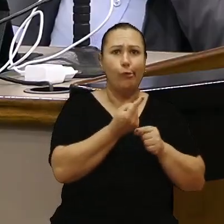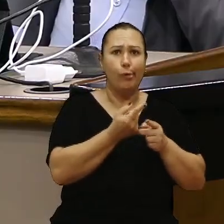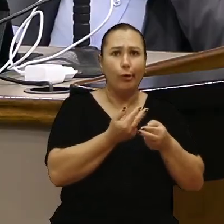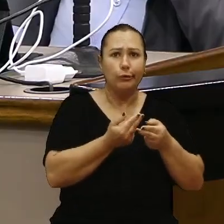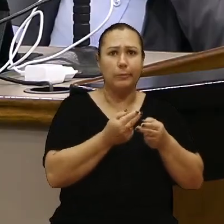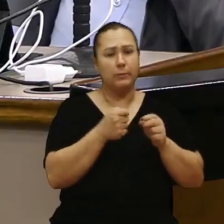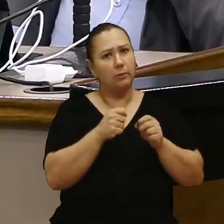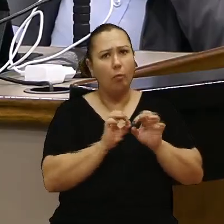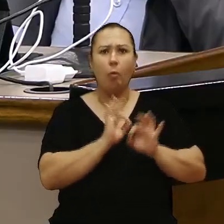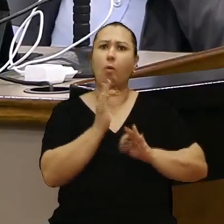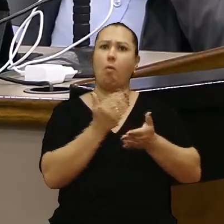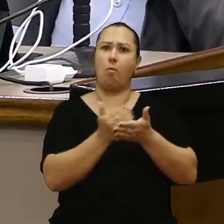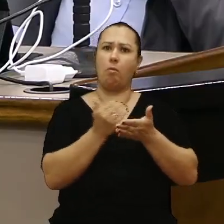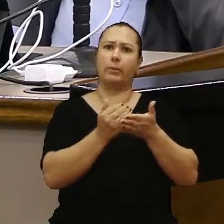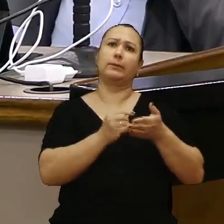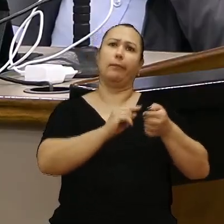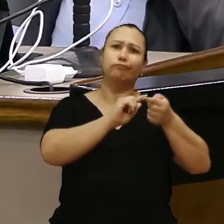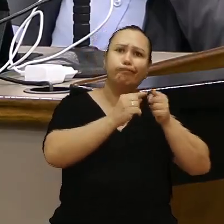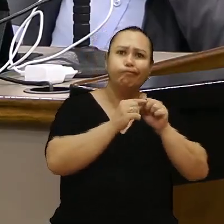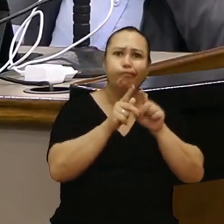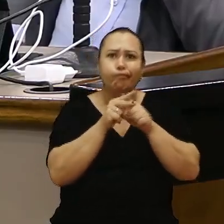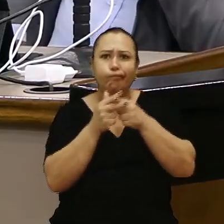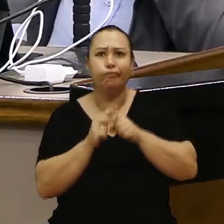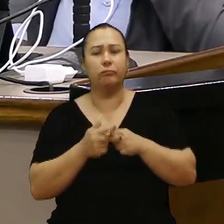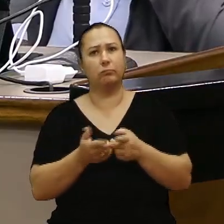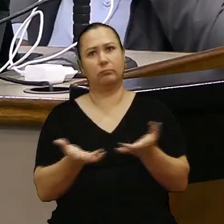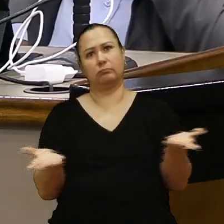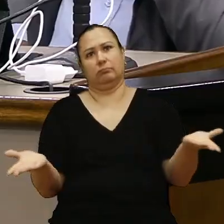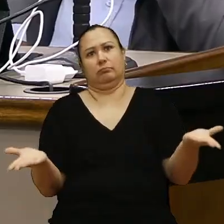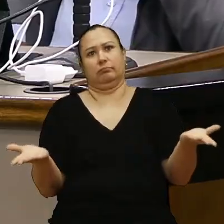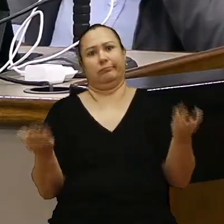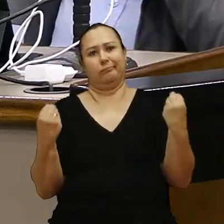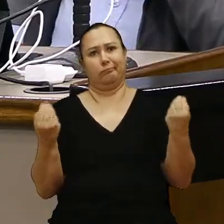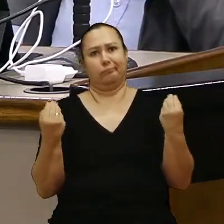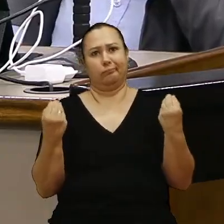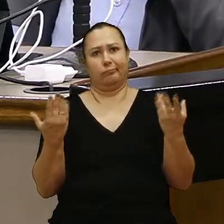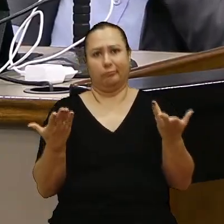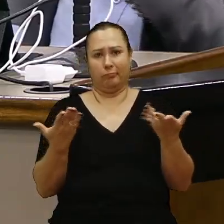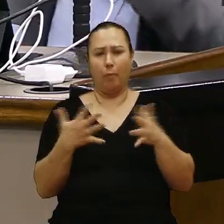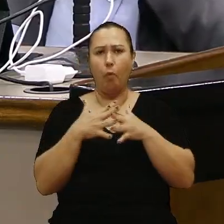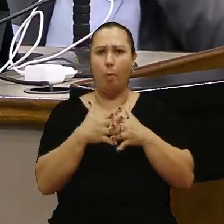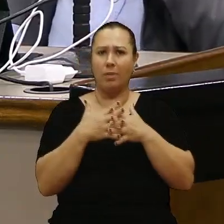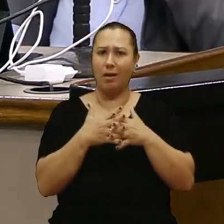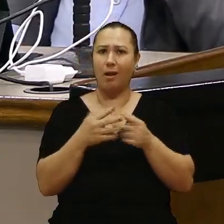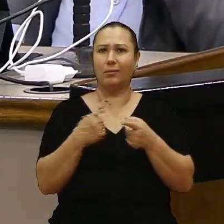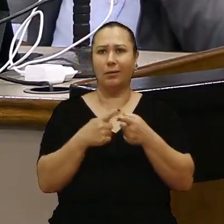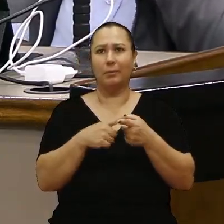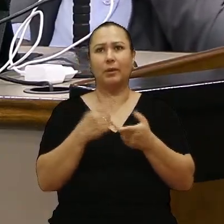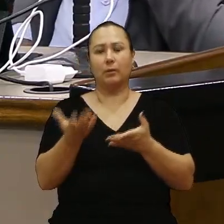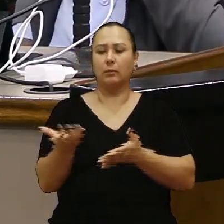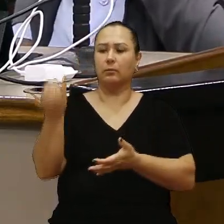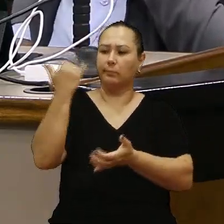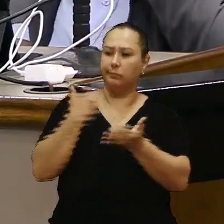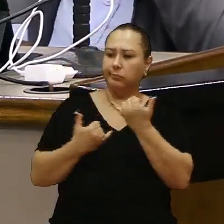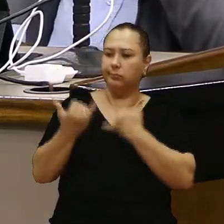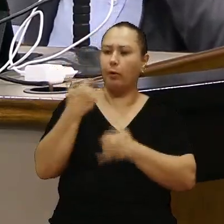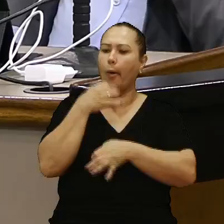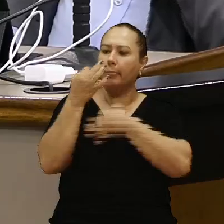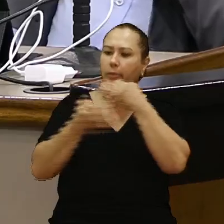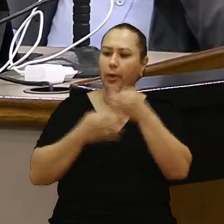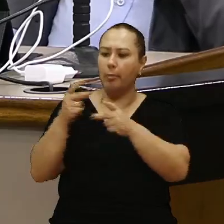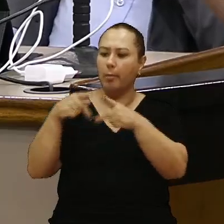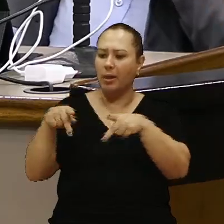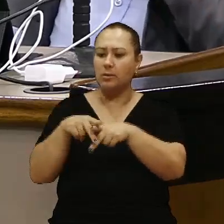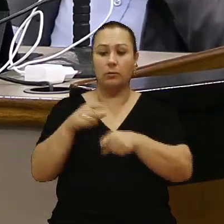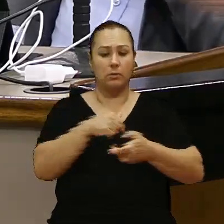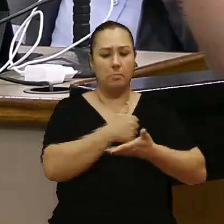as coisas, gente. Bah, é complicado assim. Porque os vereadores, a gente escuta a população, a gente tá lá na